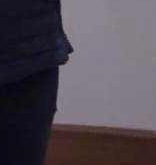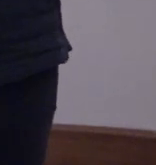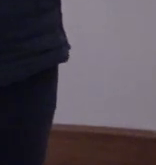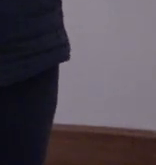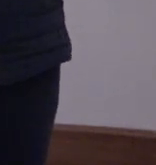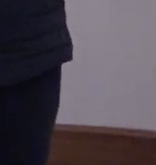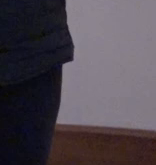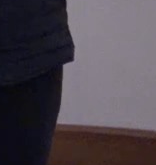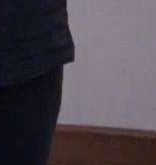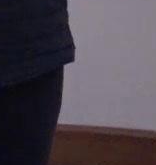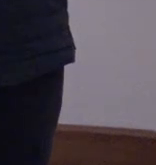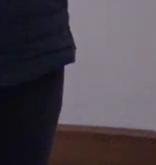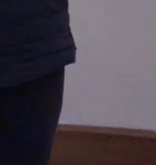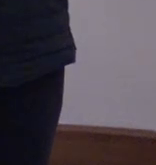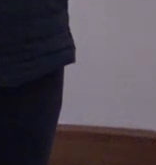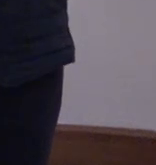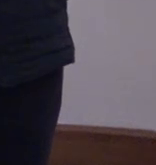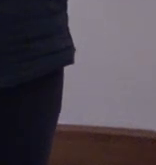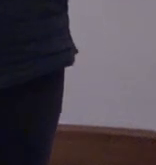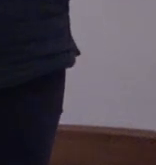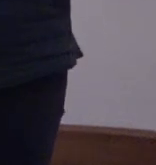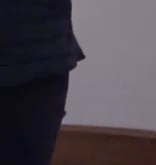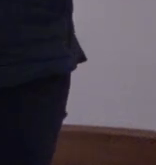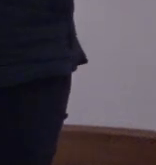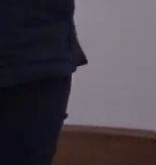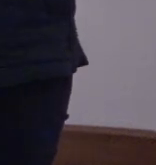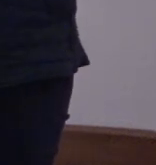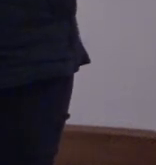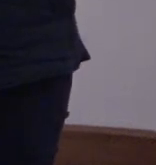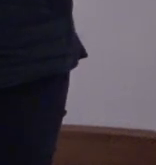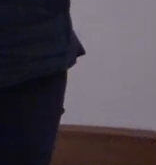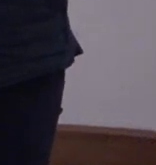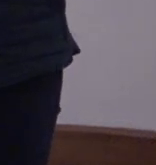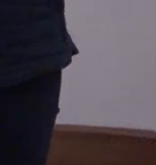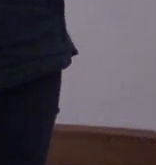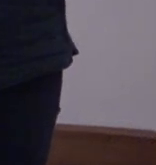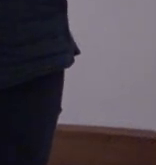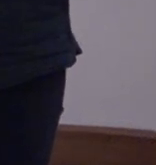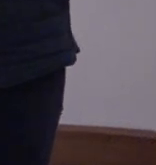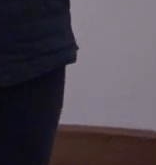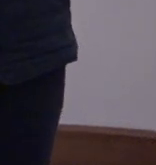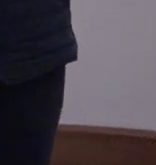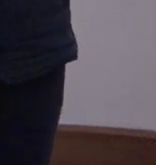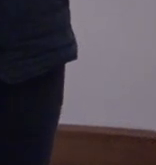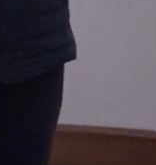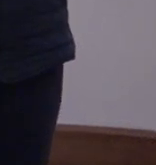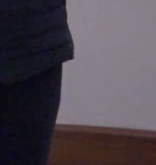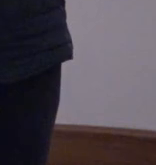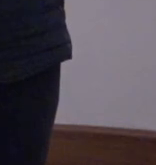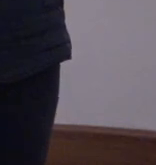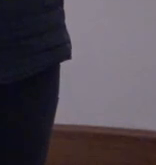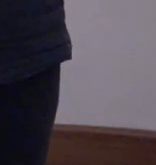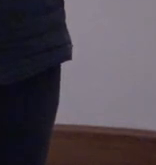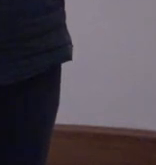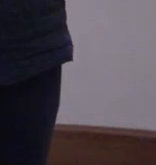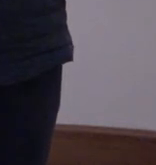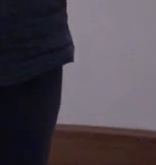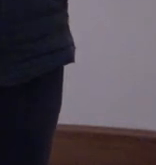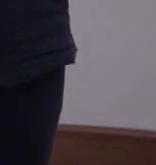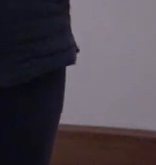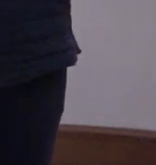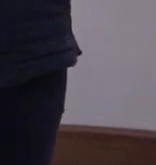criminal. Dr. João, não sei se está aí ainda. Isto é crime, né? Crime de abuso de vulnerável,